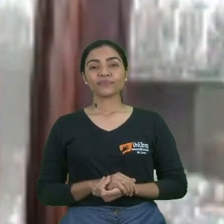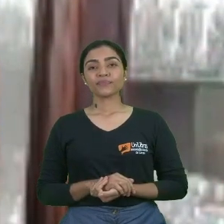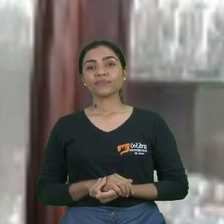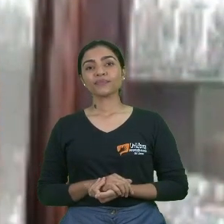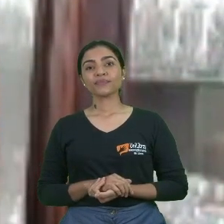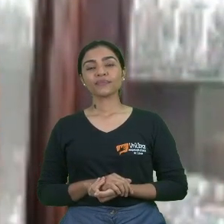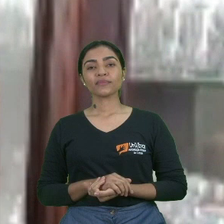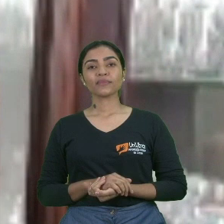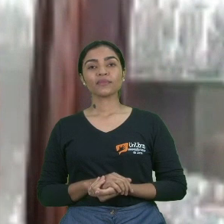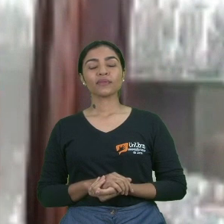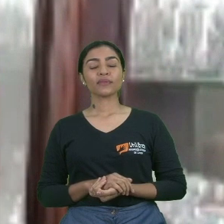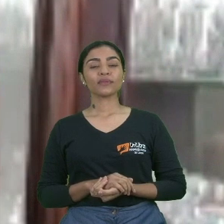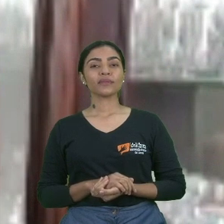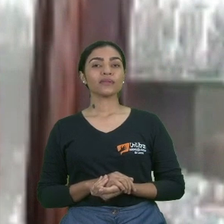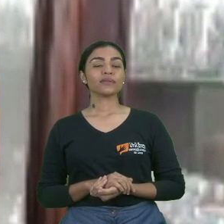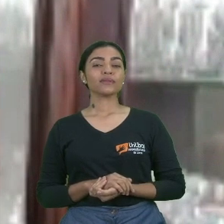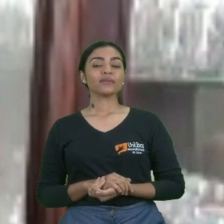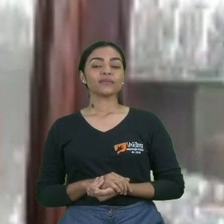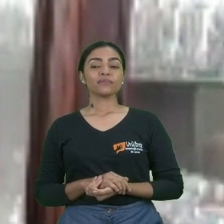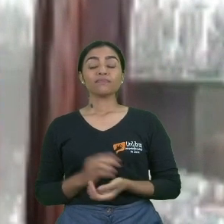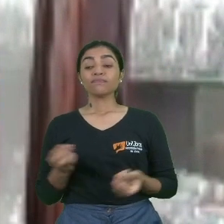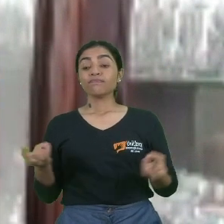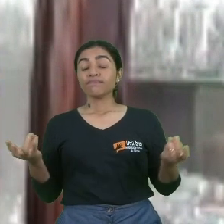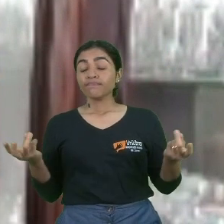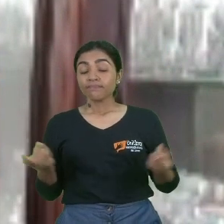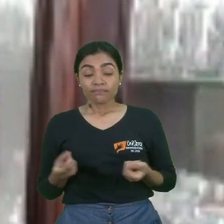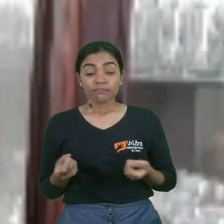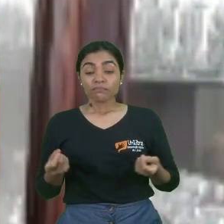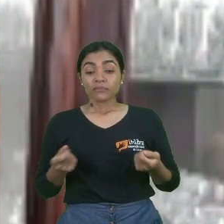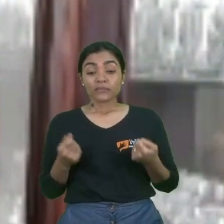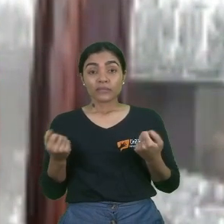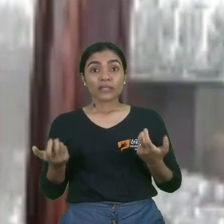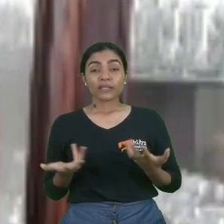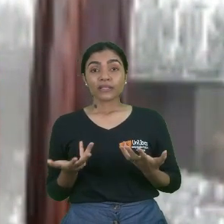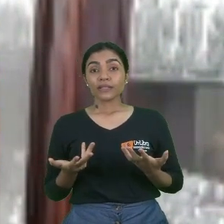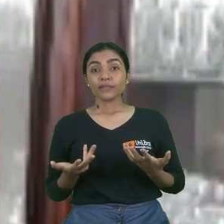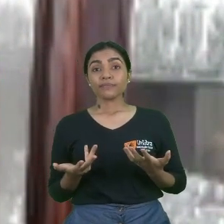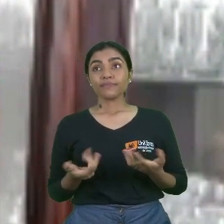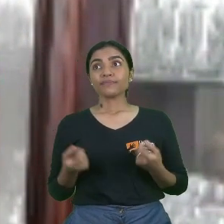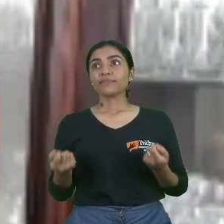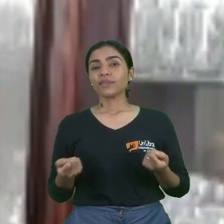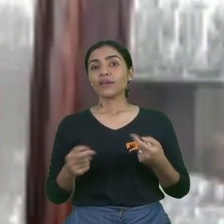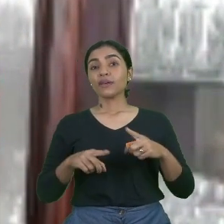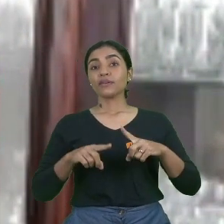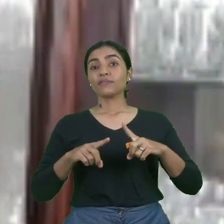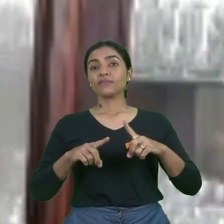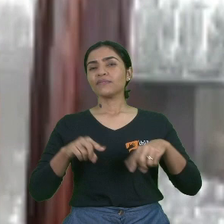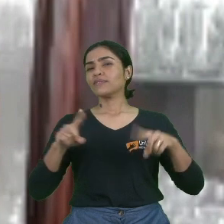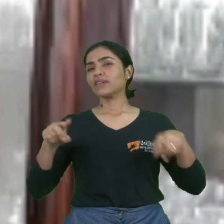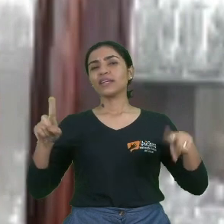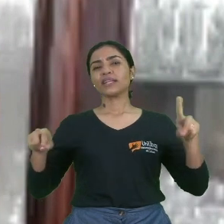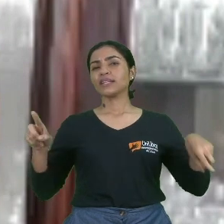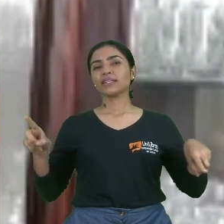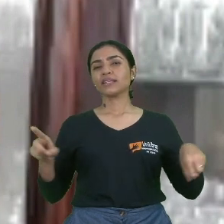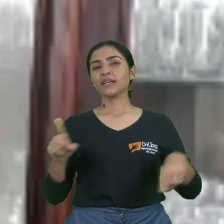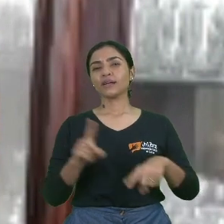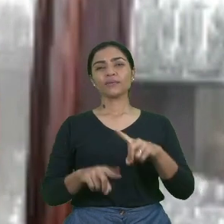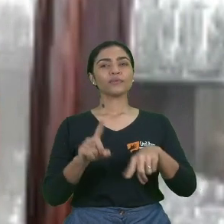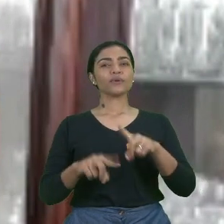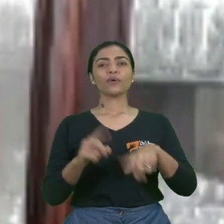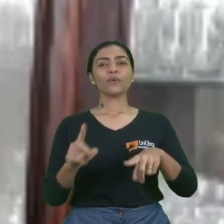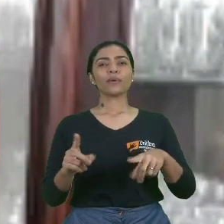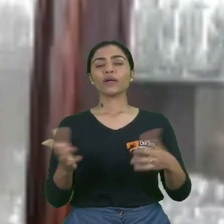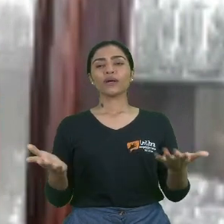a pressão a em várias áreas como se puder ter um